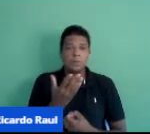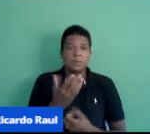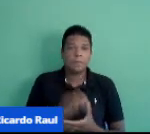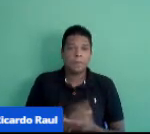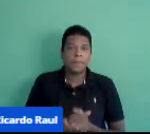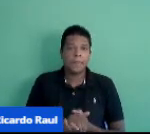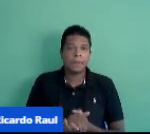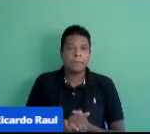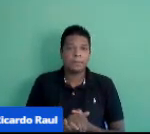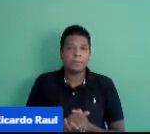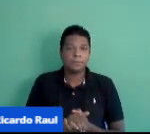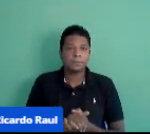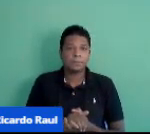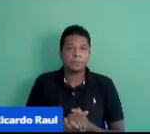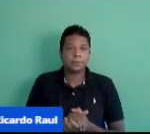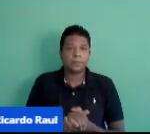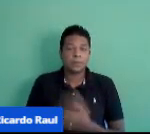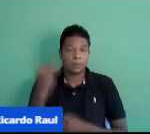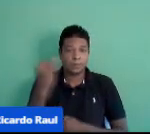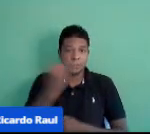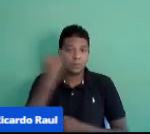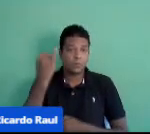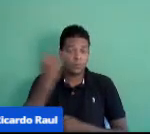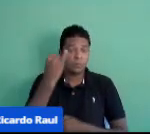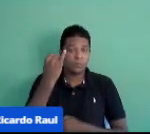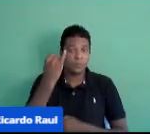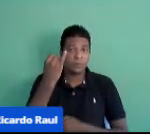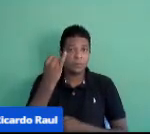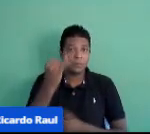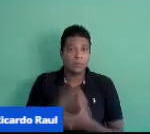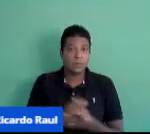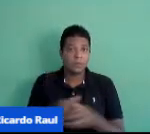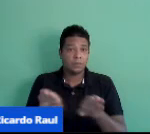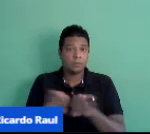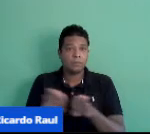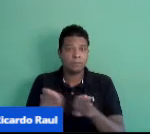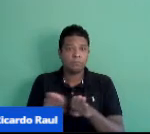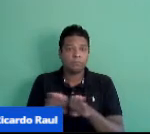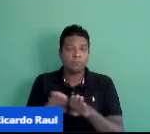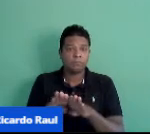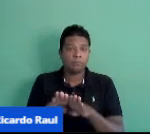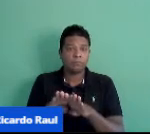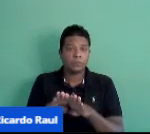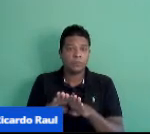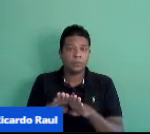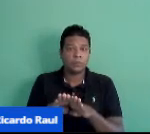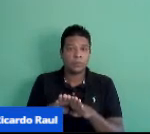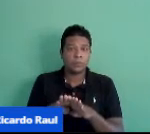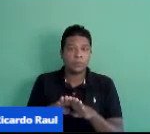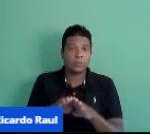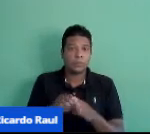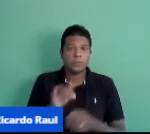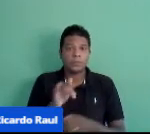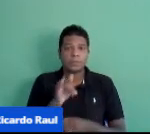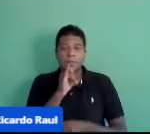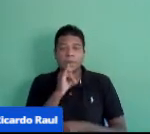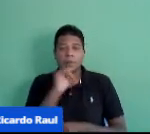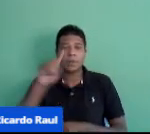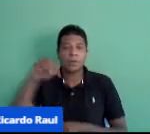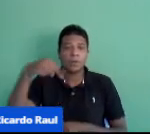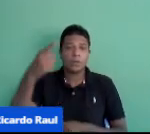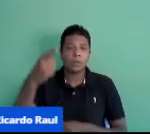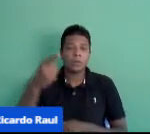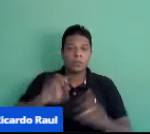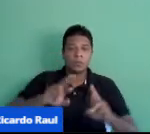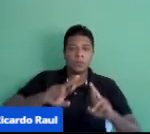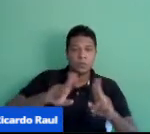ser de importante, de proveitoso, para que eu possa também estar tomando aquilo ali como exemplo e fazendo outras coisas, né?